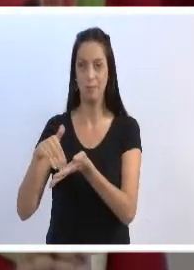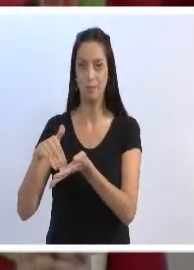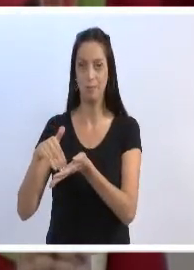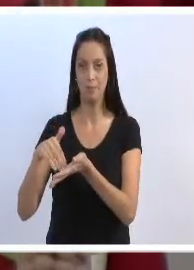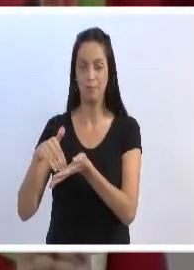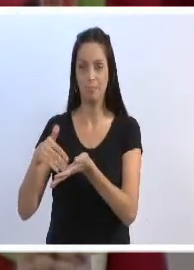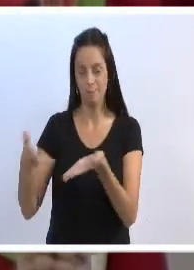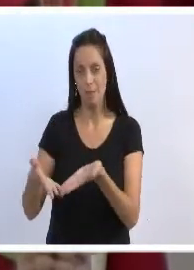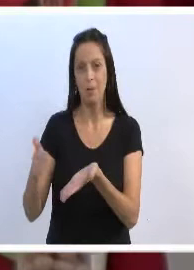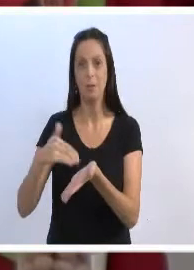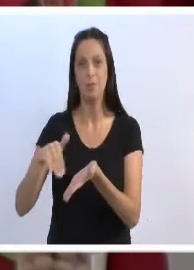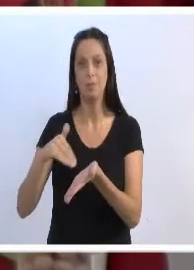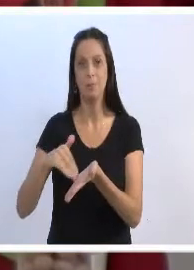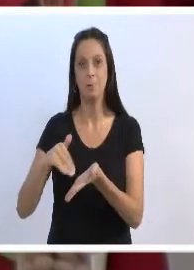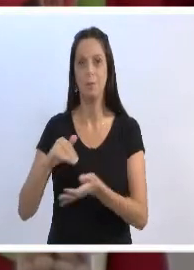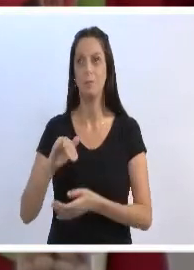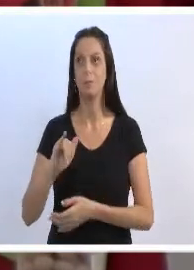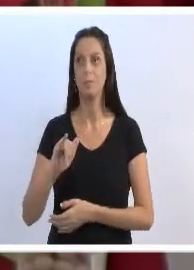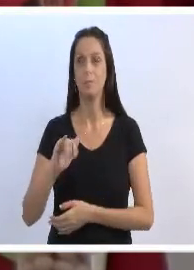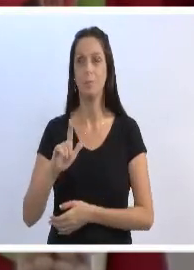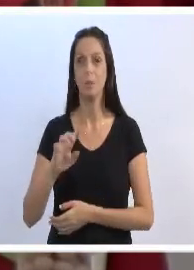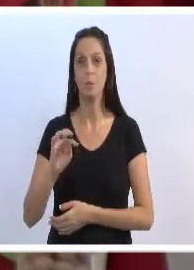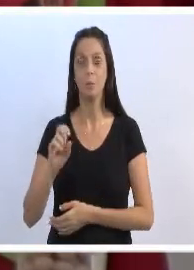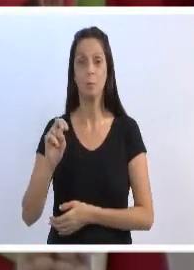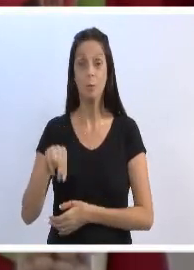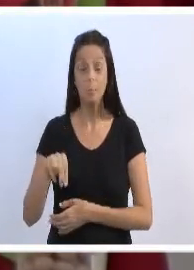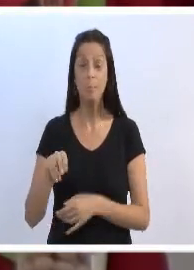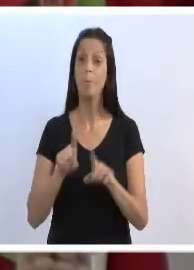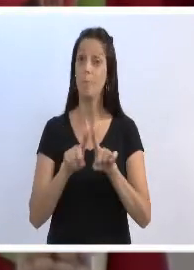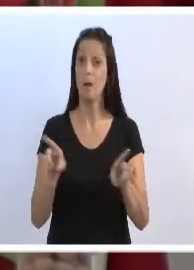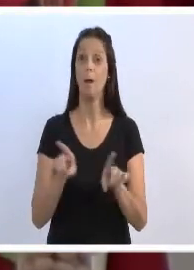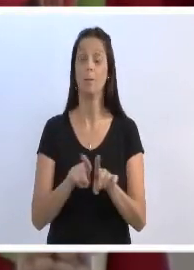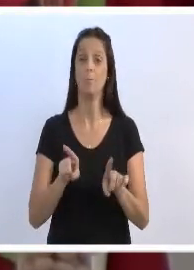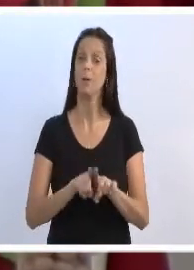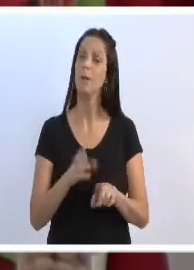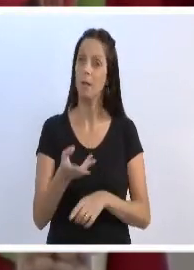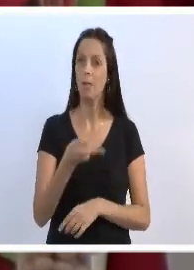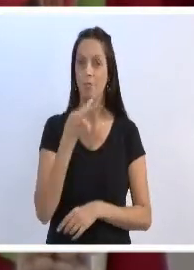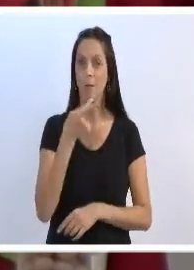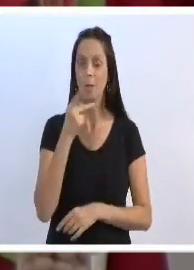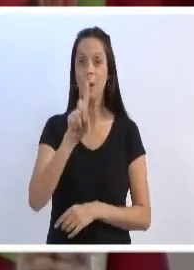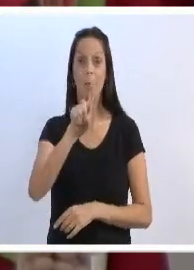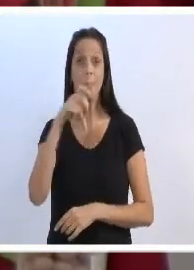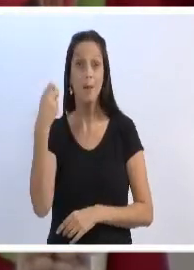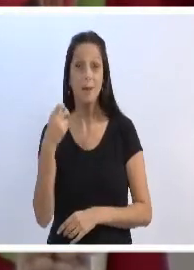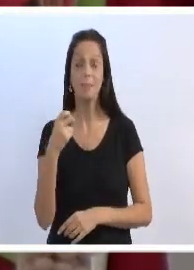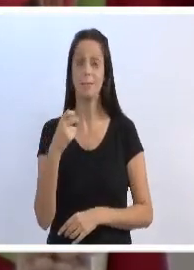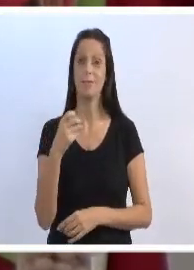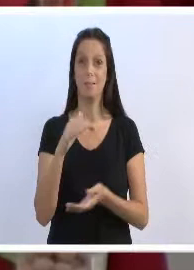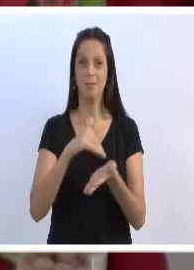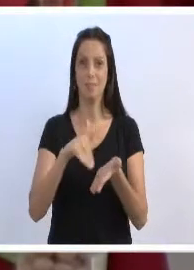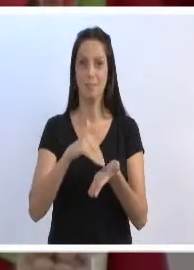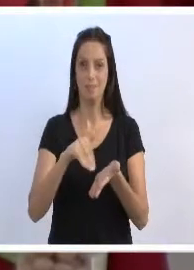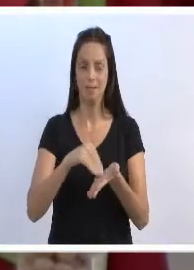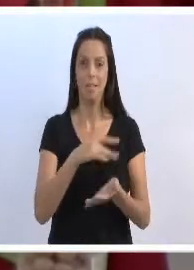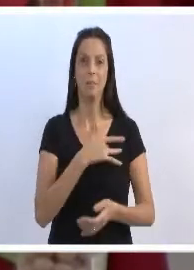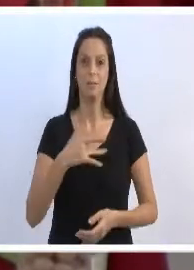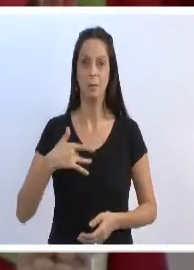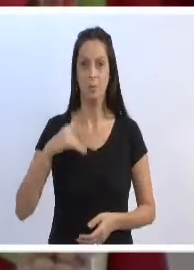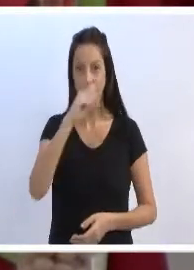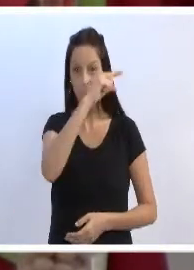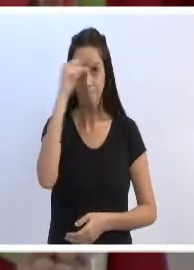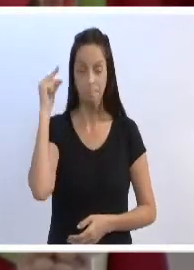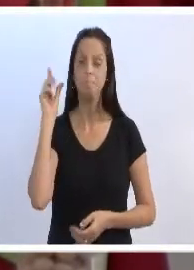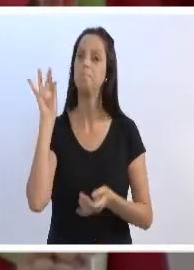secretário o imi tom krambeck mas quero fazer referência que também é o ex secretário de saúde marco antônio para a morte a quem nós